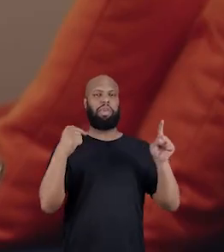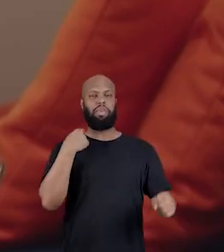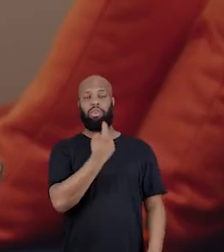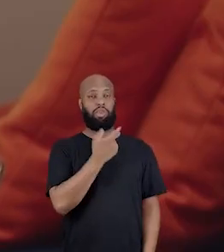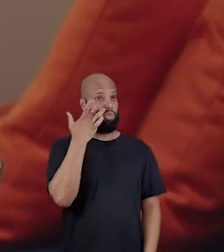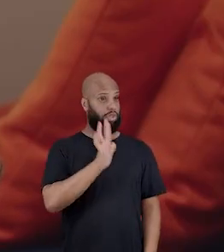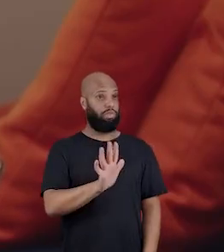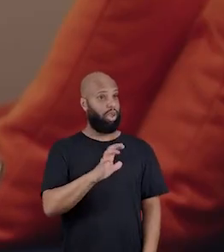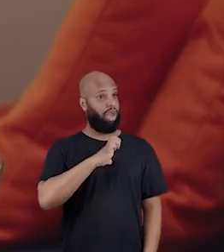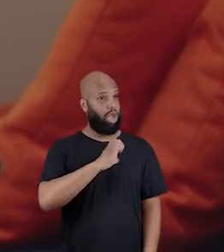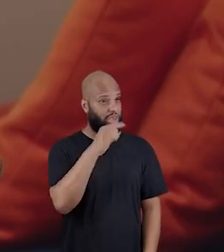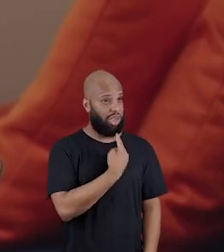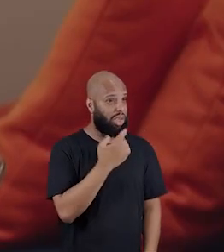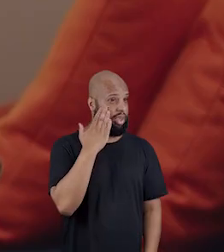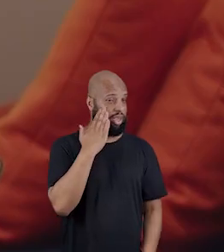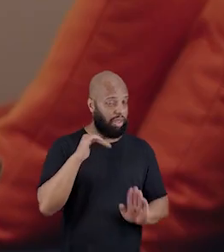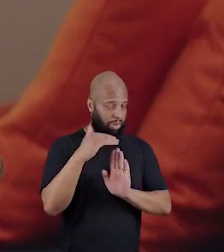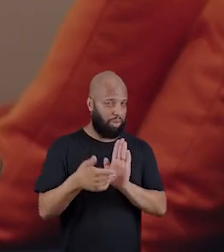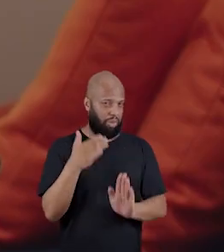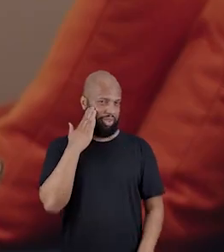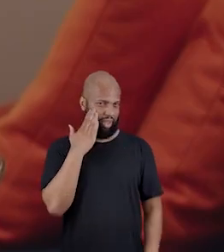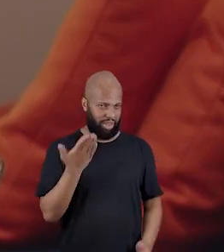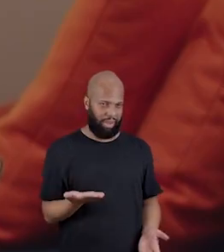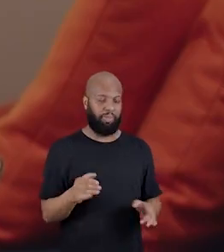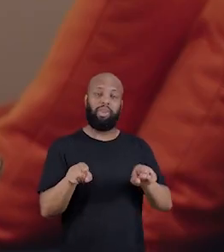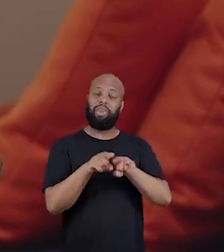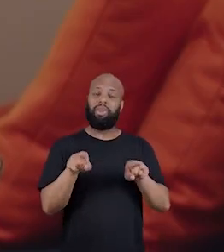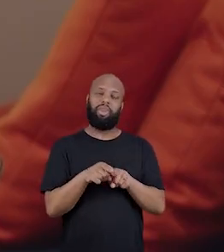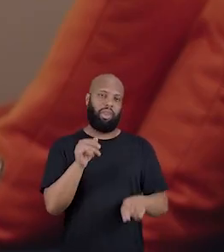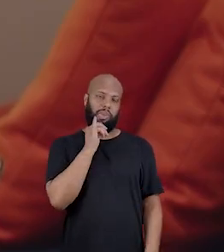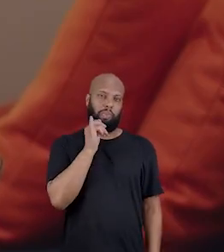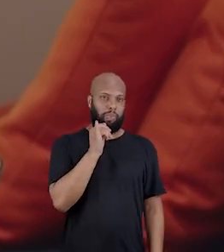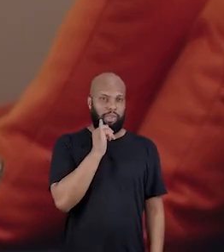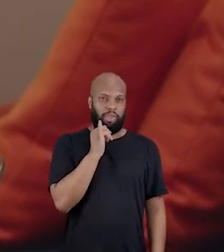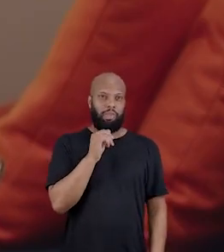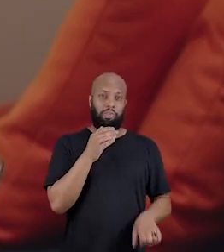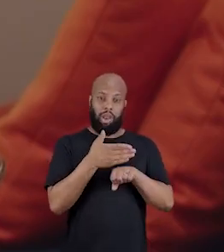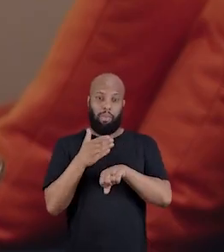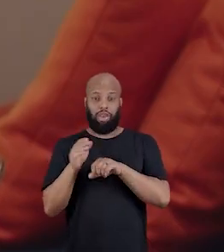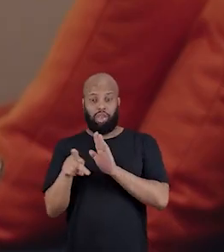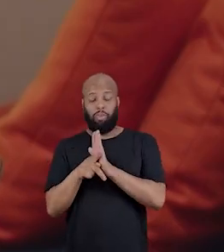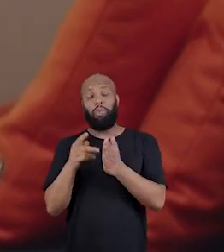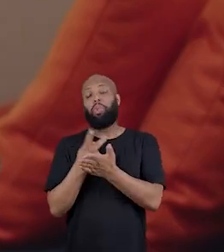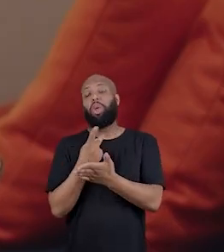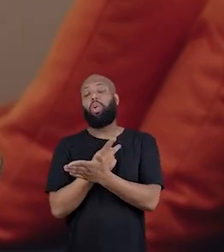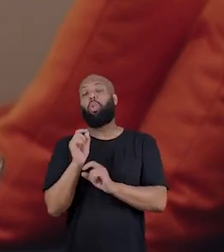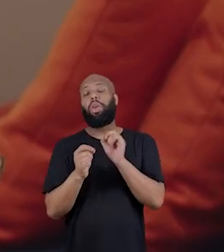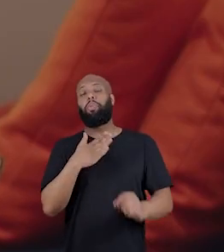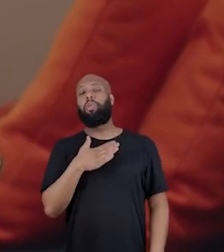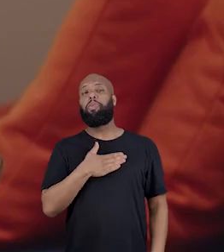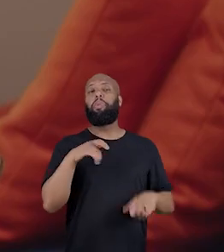a gente não sabe de tudo. Não, ética a gente sabe. Isso aí todo mundo sabe. E também a prática do